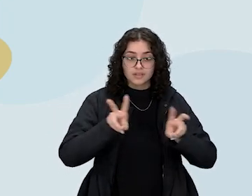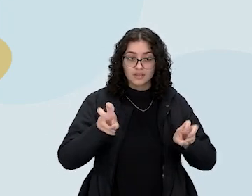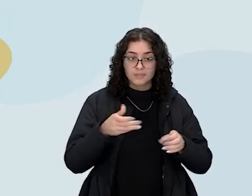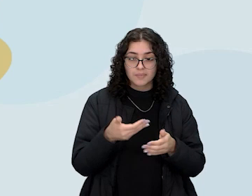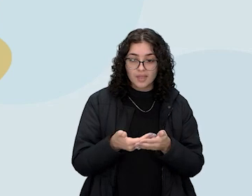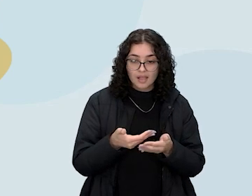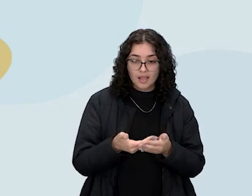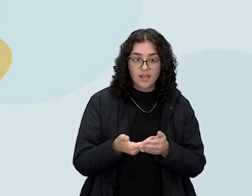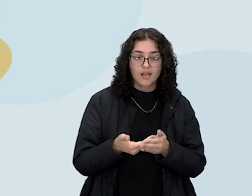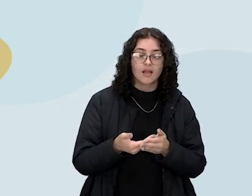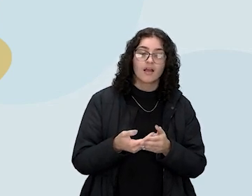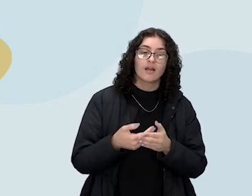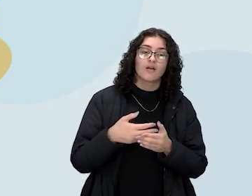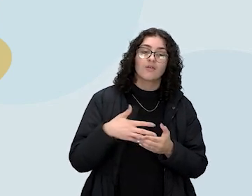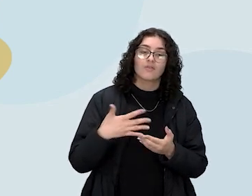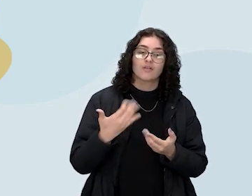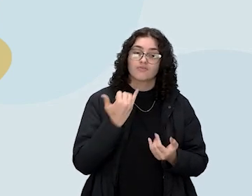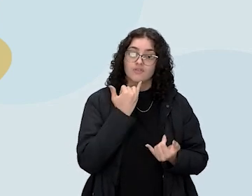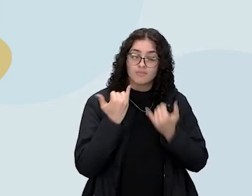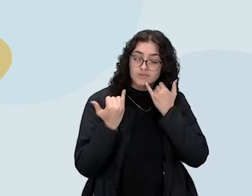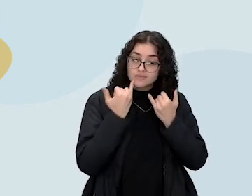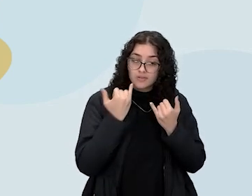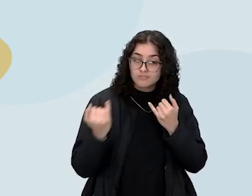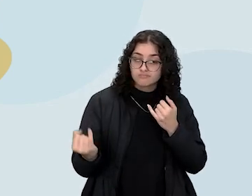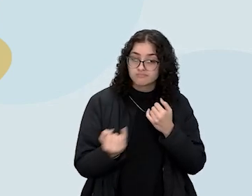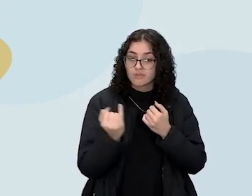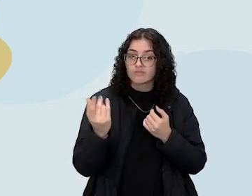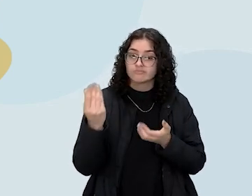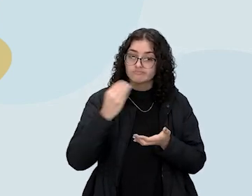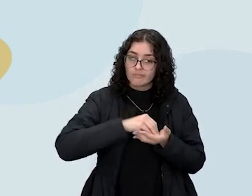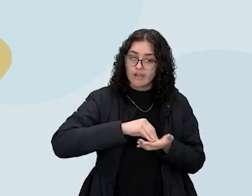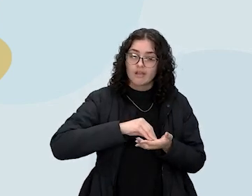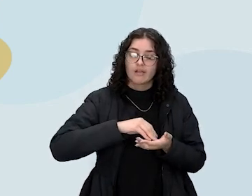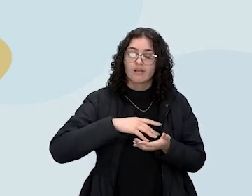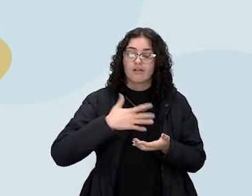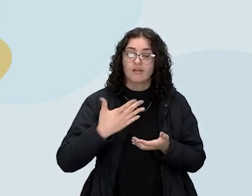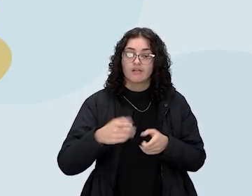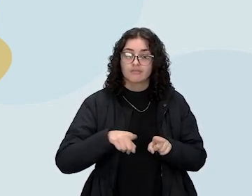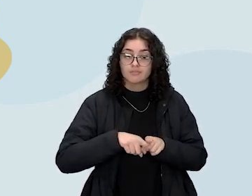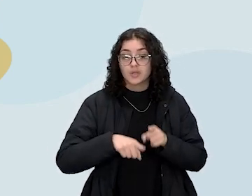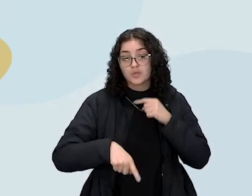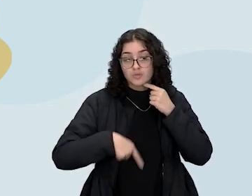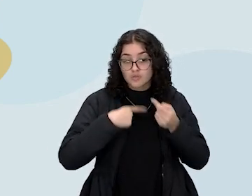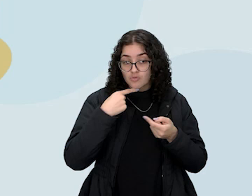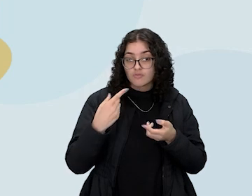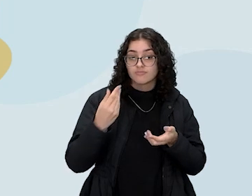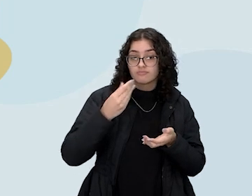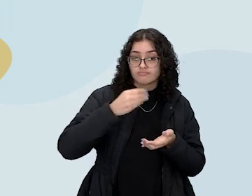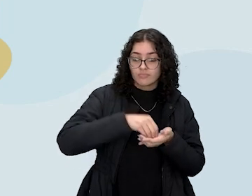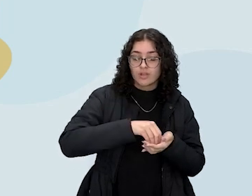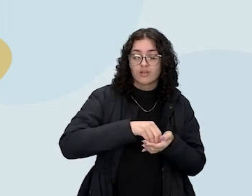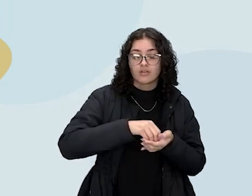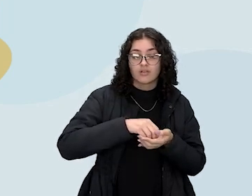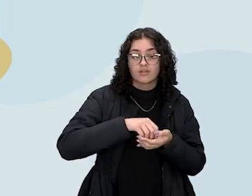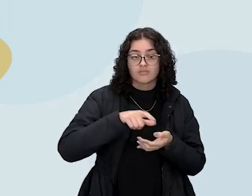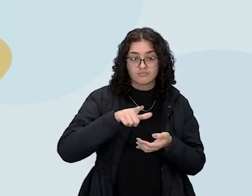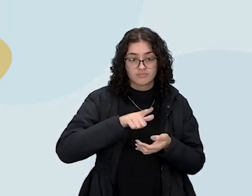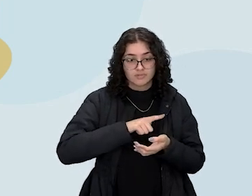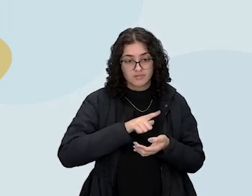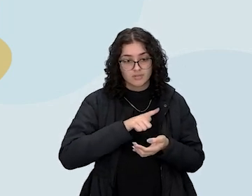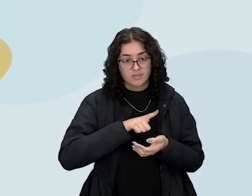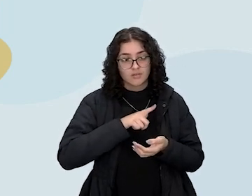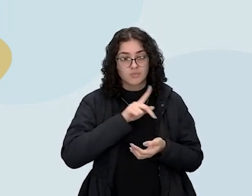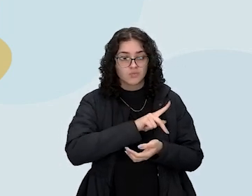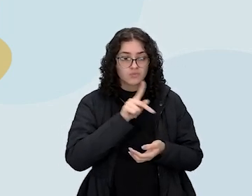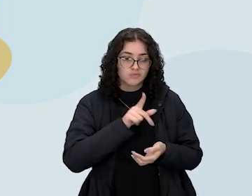aula, as informações mais relevantes aí dessa aula, as eventuais dúvidas que vocês possam ter para